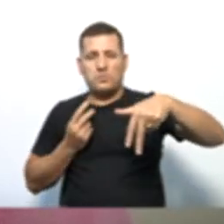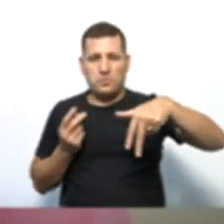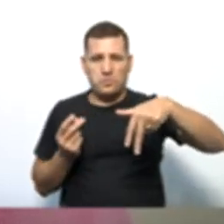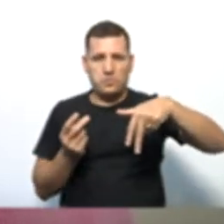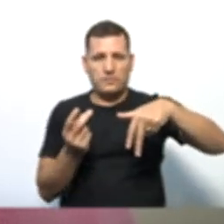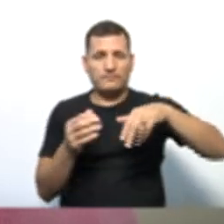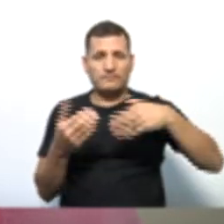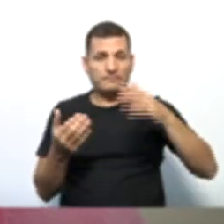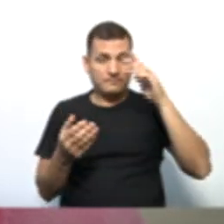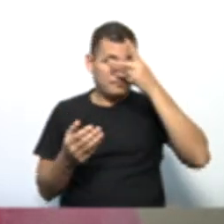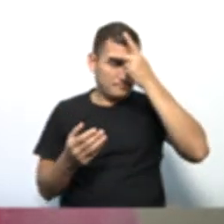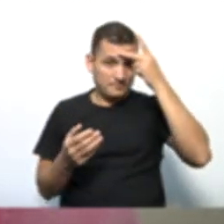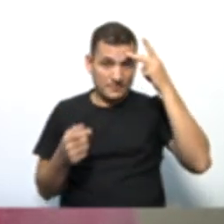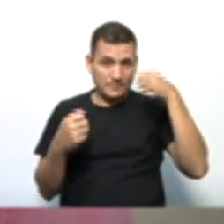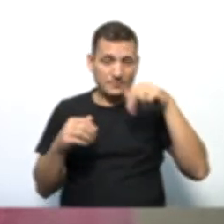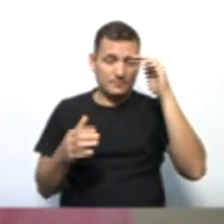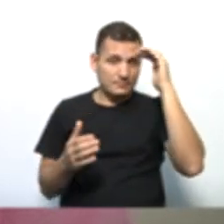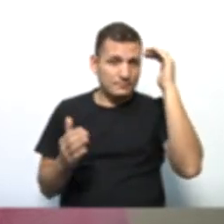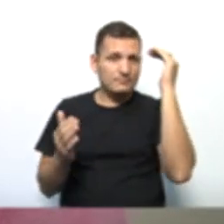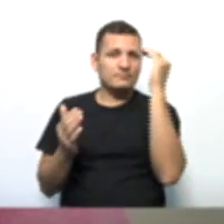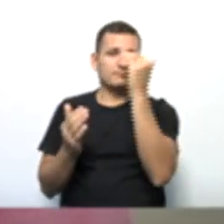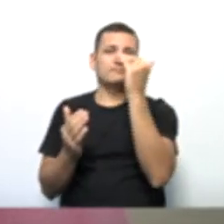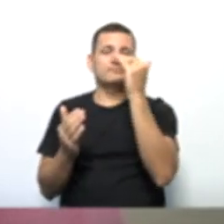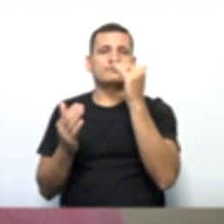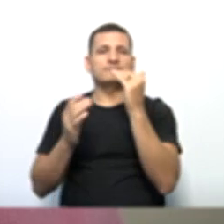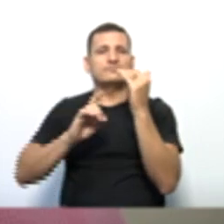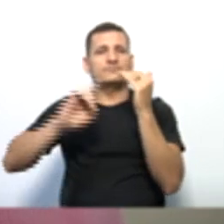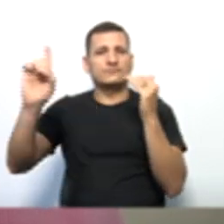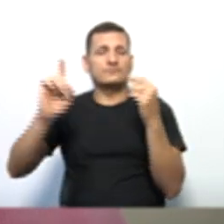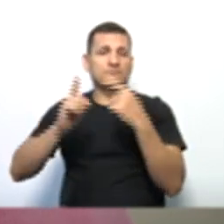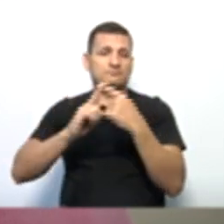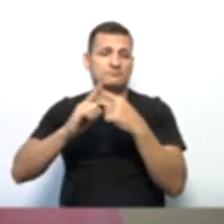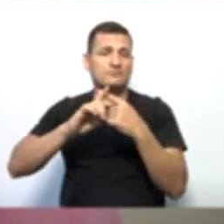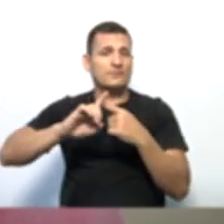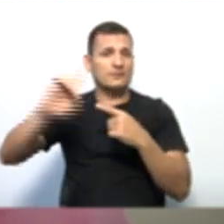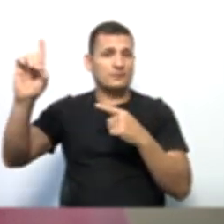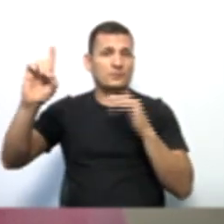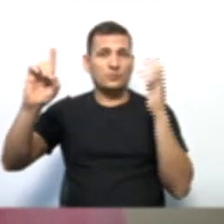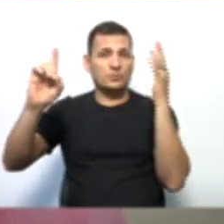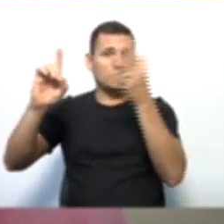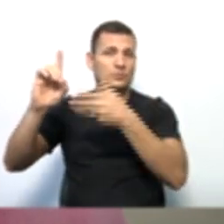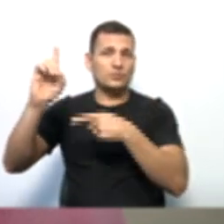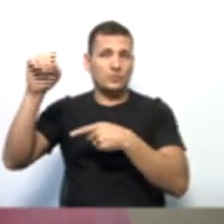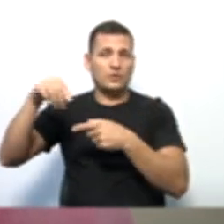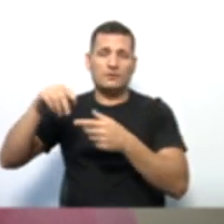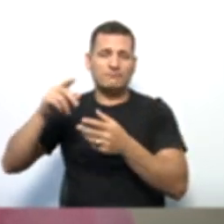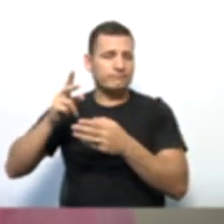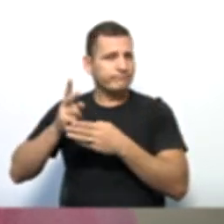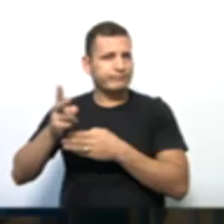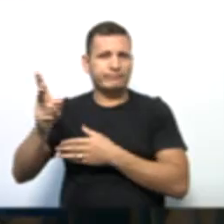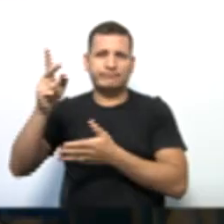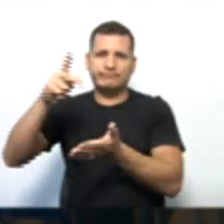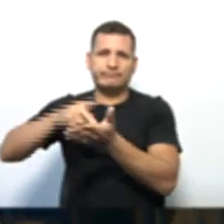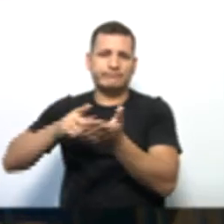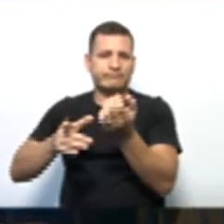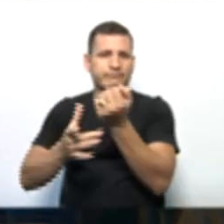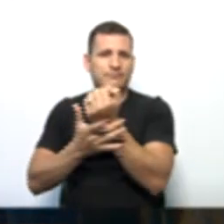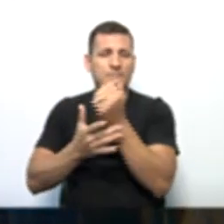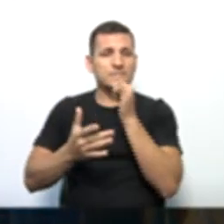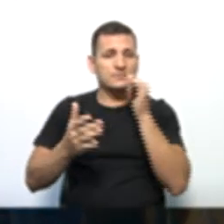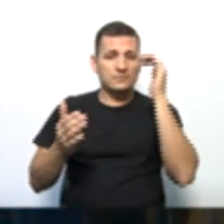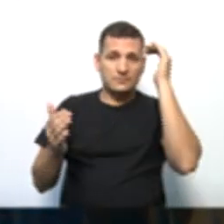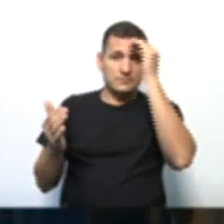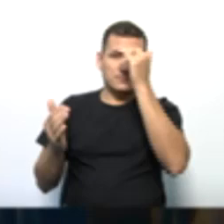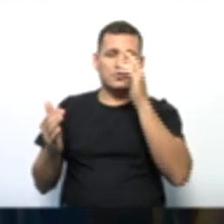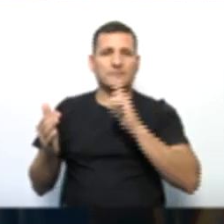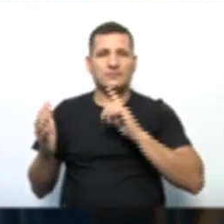pessoa deve buscar a obediência à vontade de Deus, porque as coisas de Deus são imutáveis, são definitivas, e obedecendo você tem a